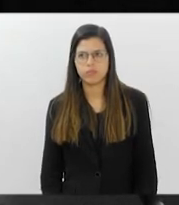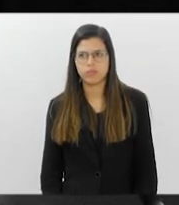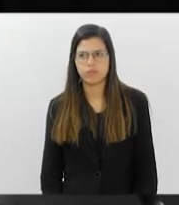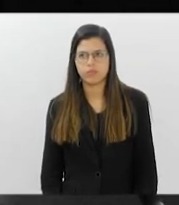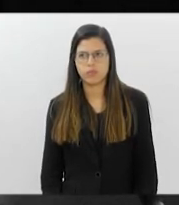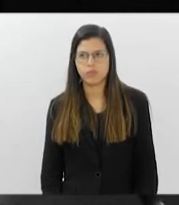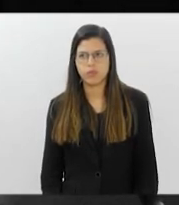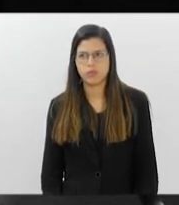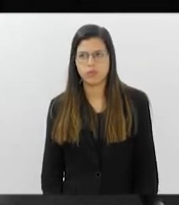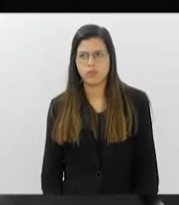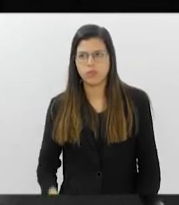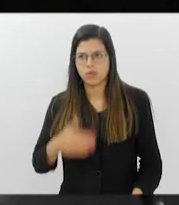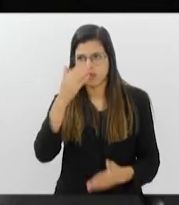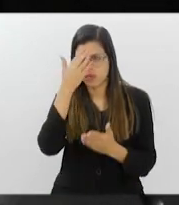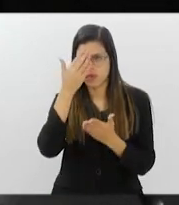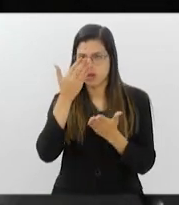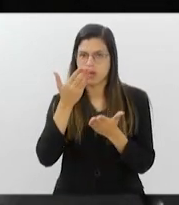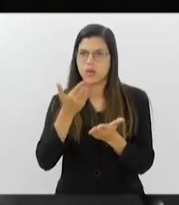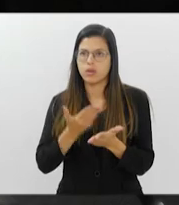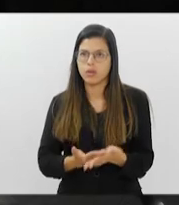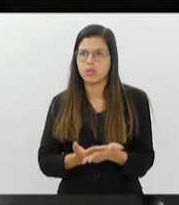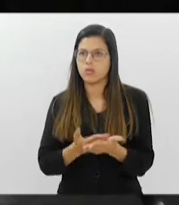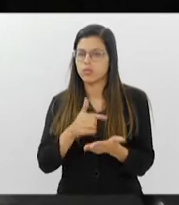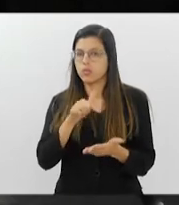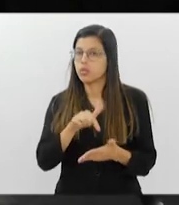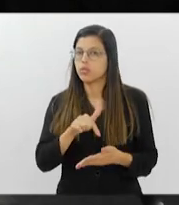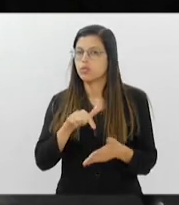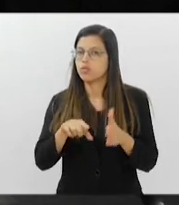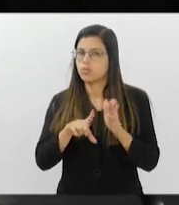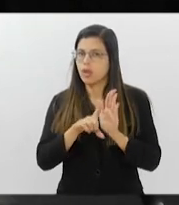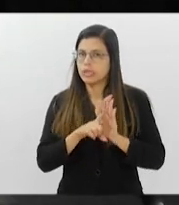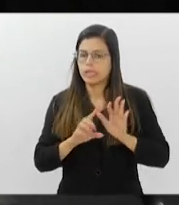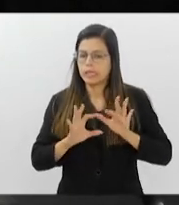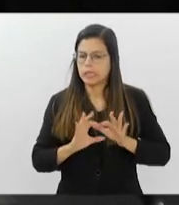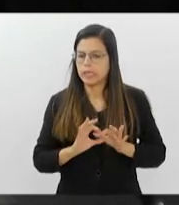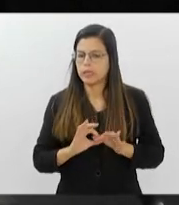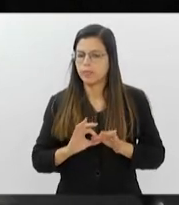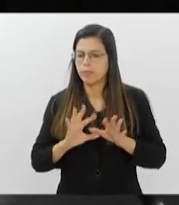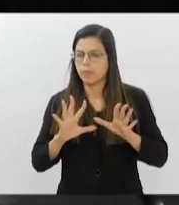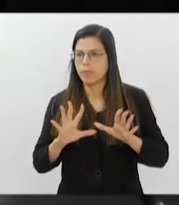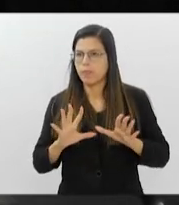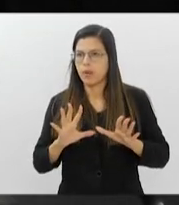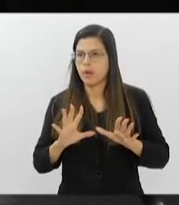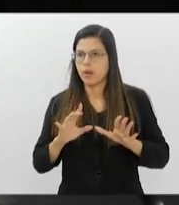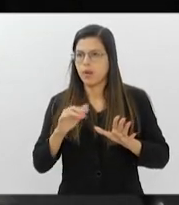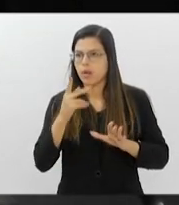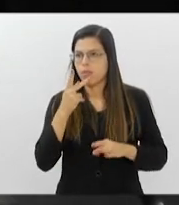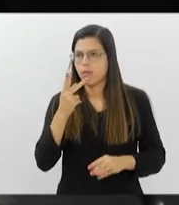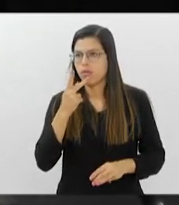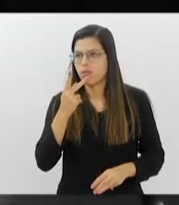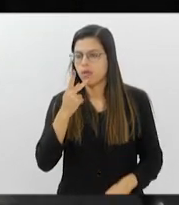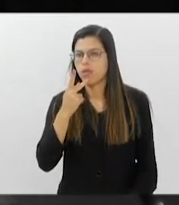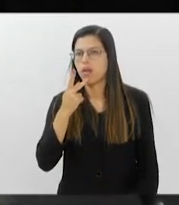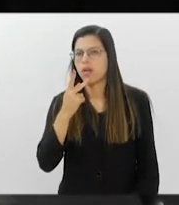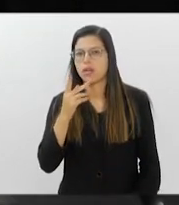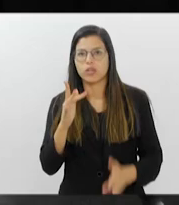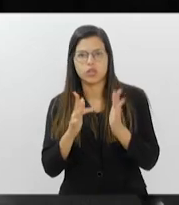acho que isso abriria um precedente para declararmos Jesus Cristo, ou